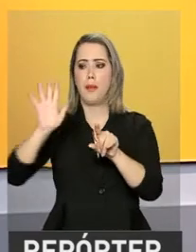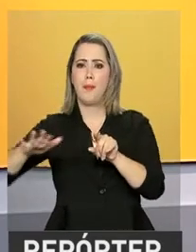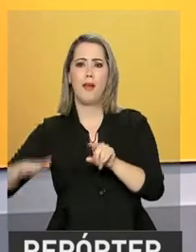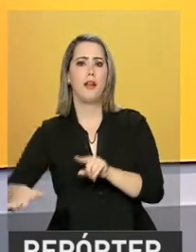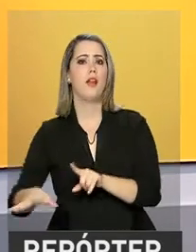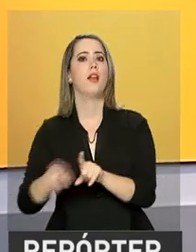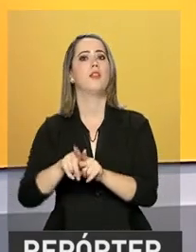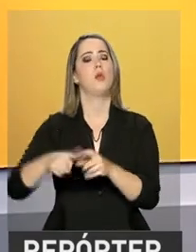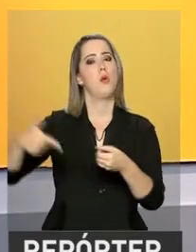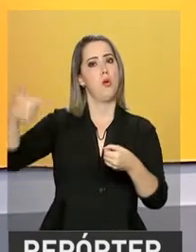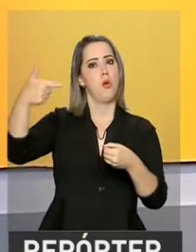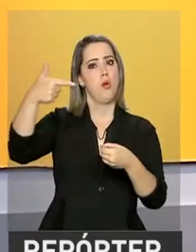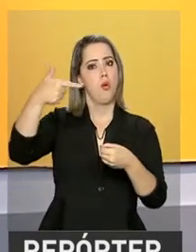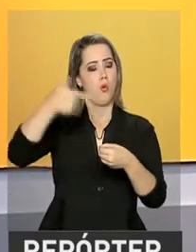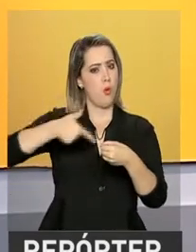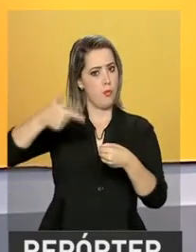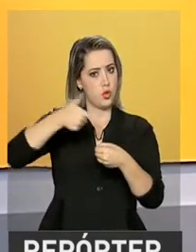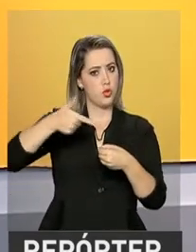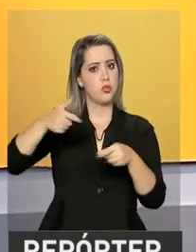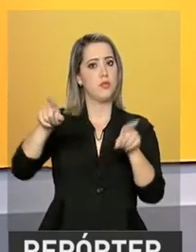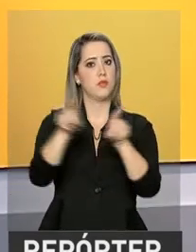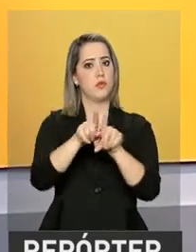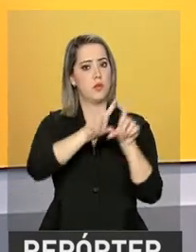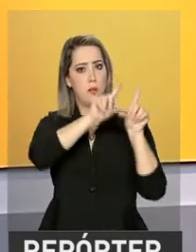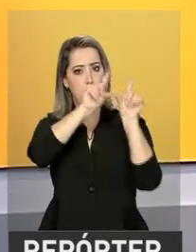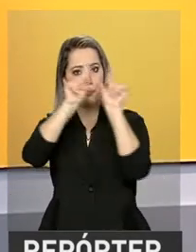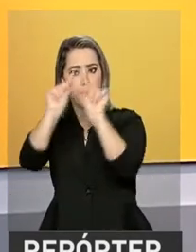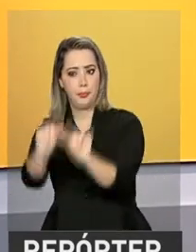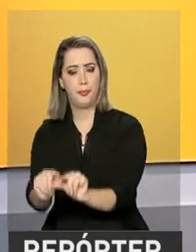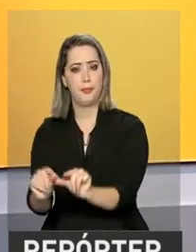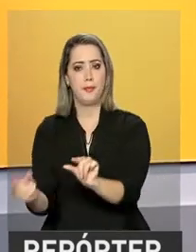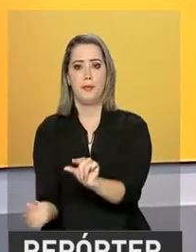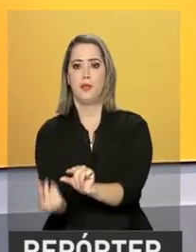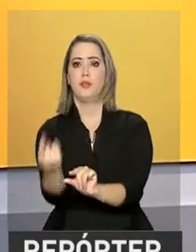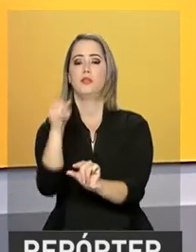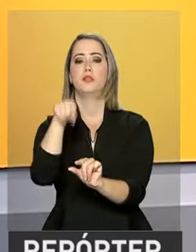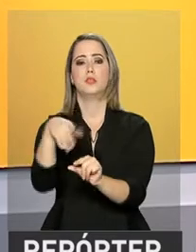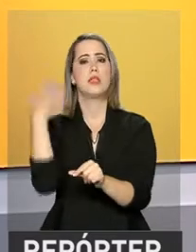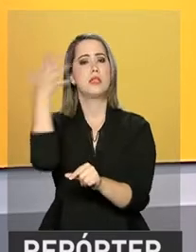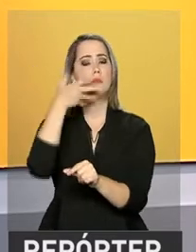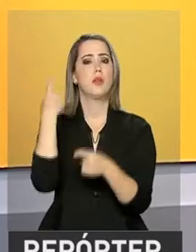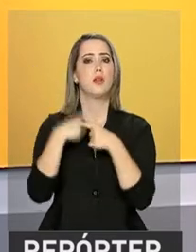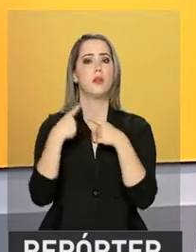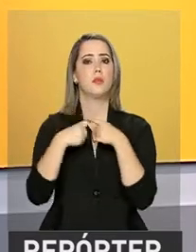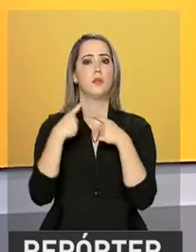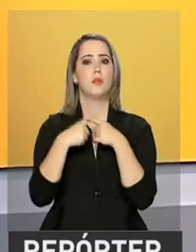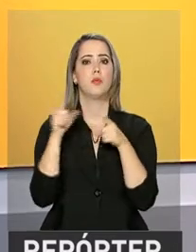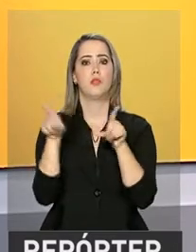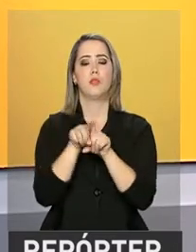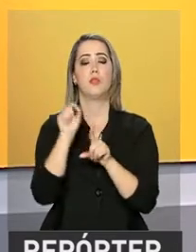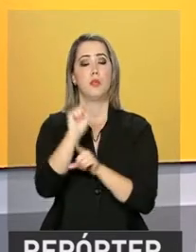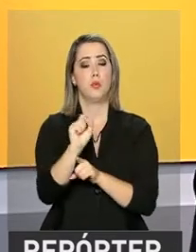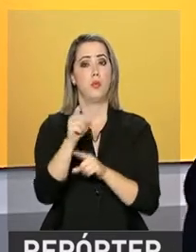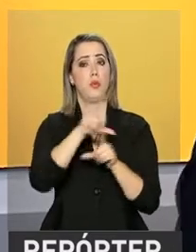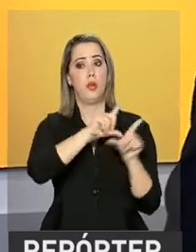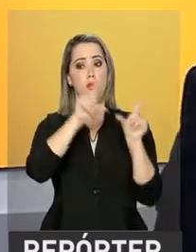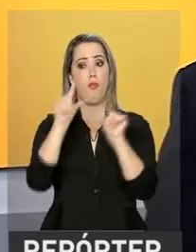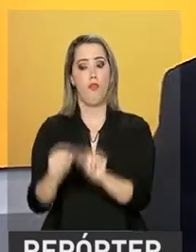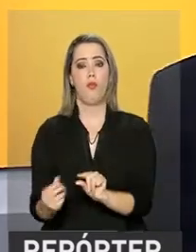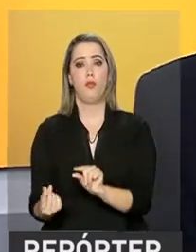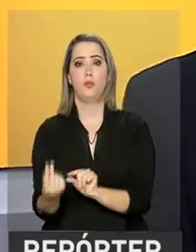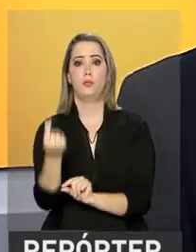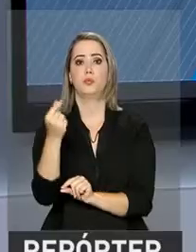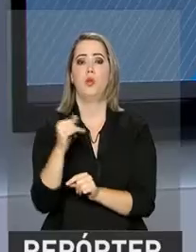combustíveis que também tiveram redução de preços explicam a queda nos índices nos 20 segundo o